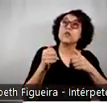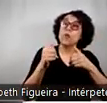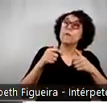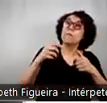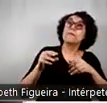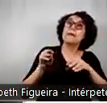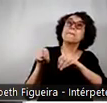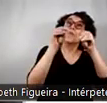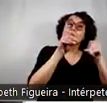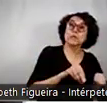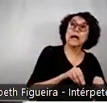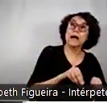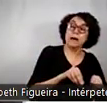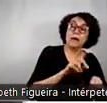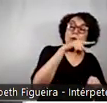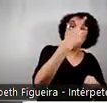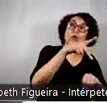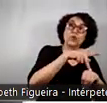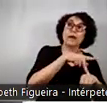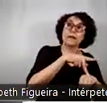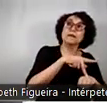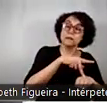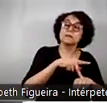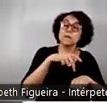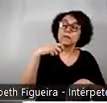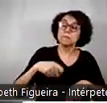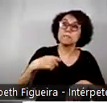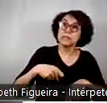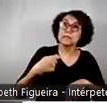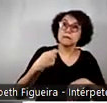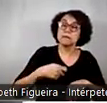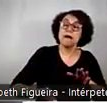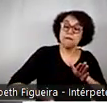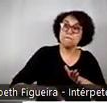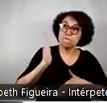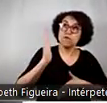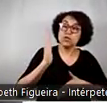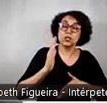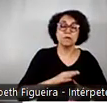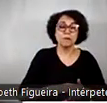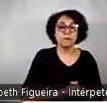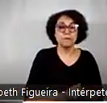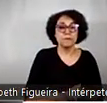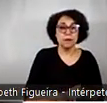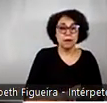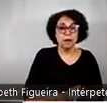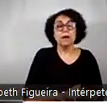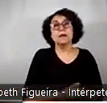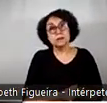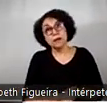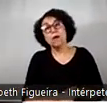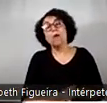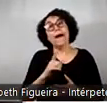que com a idade, né, máxima de até 18 anos. Então a gente tem aí um contexto, né, de imigração e um deslocamento